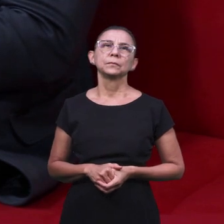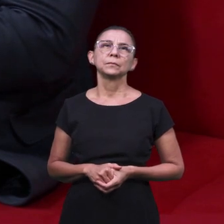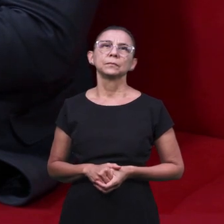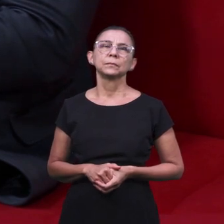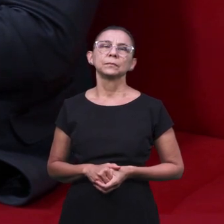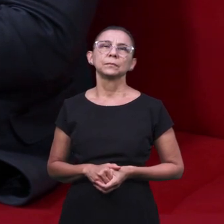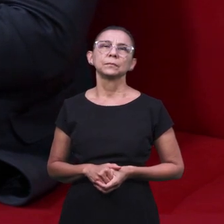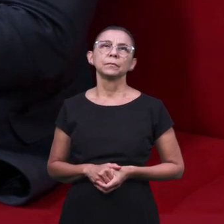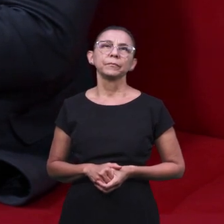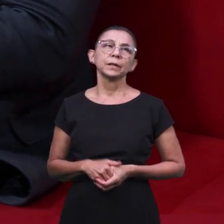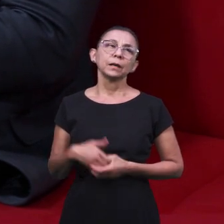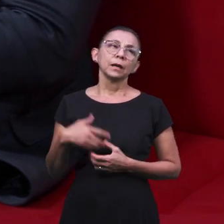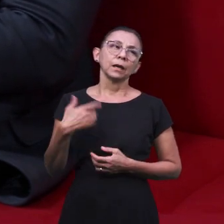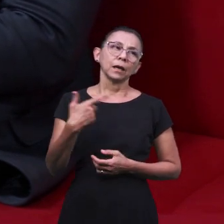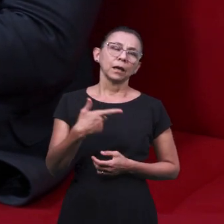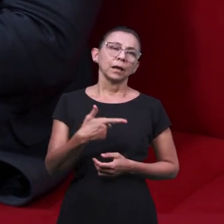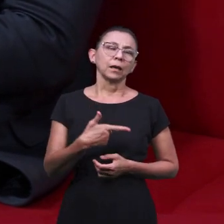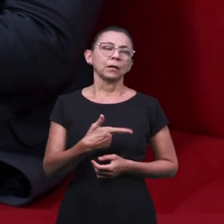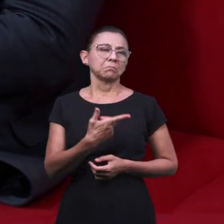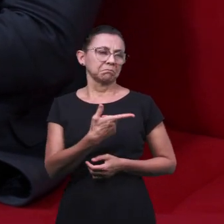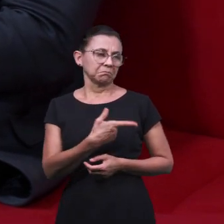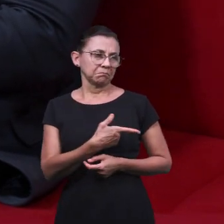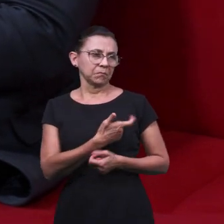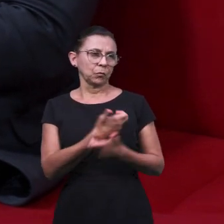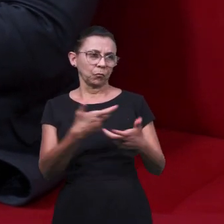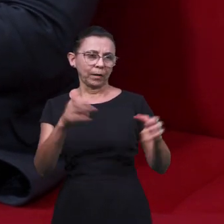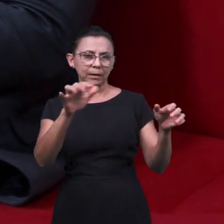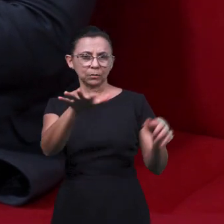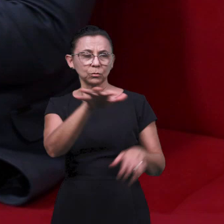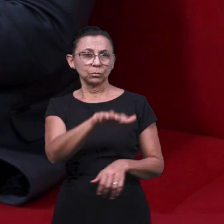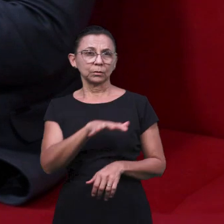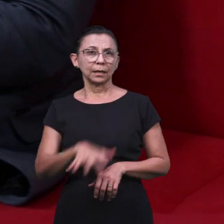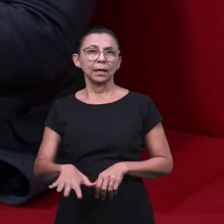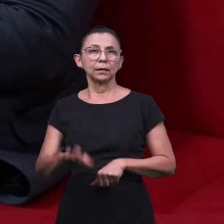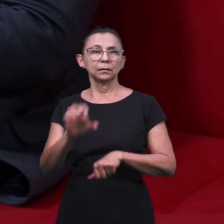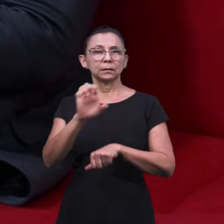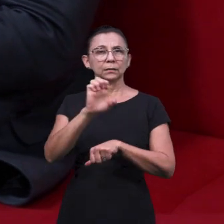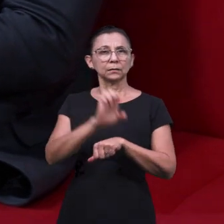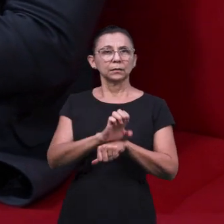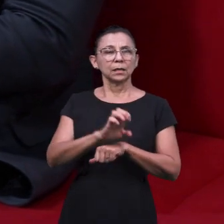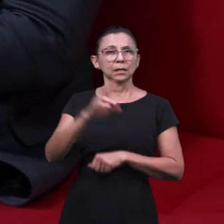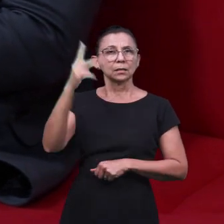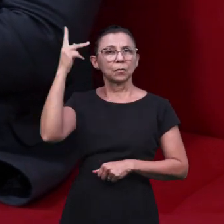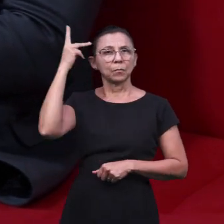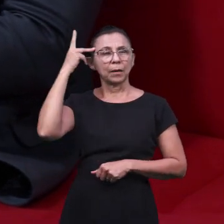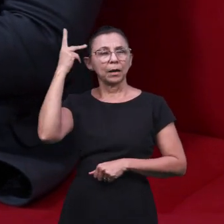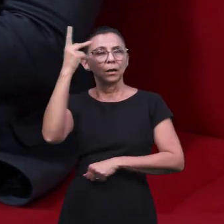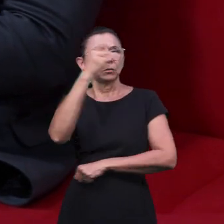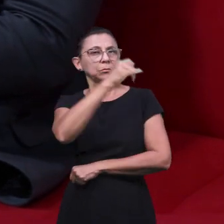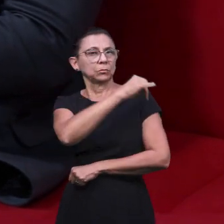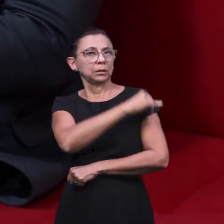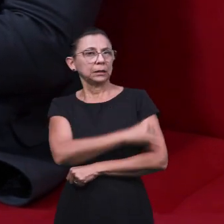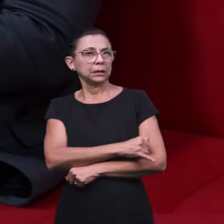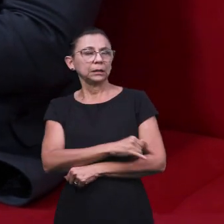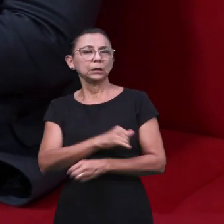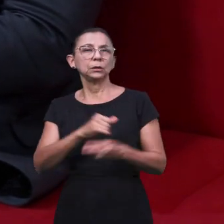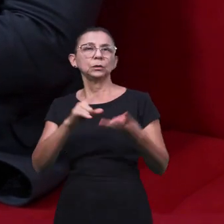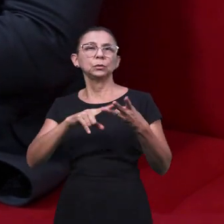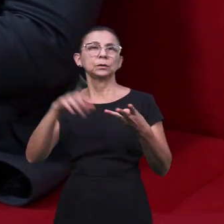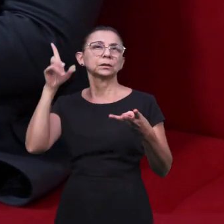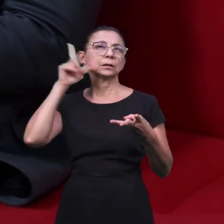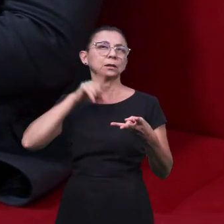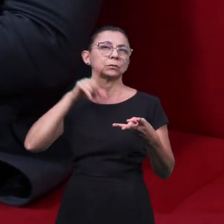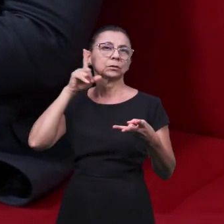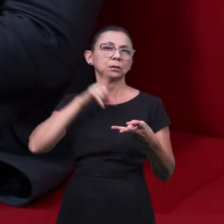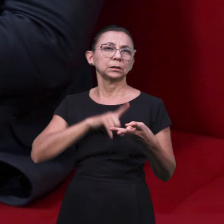numa vida de São Paulo, Rio de Janeiro, Estados Unidos. Isso E agora a senhora está morando em São Paulo? Agora